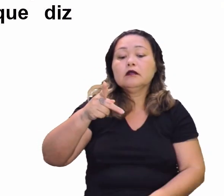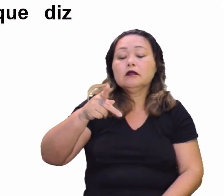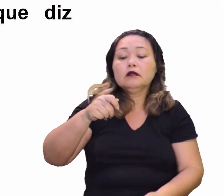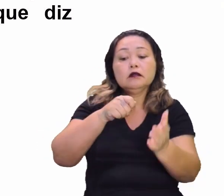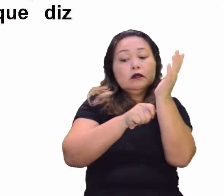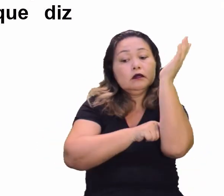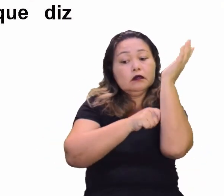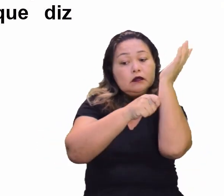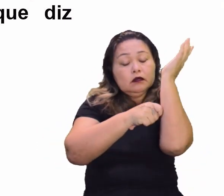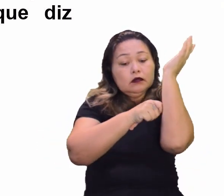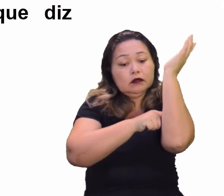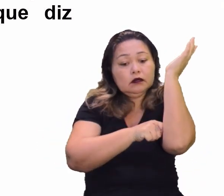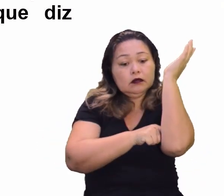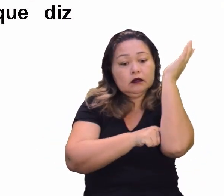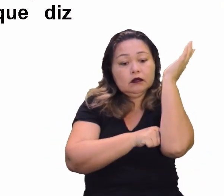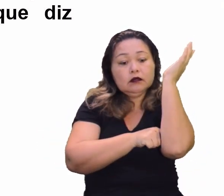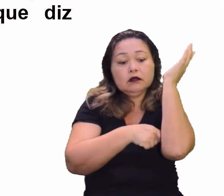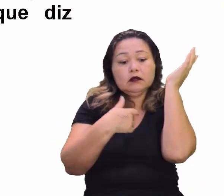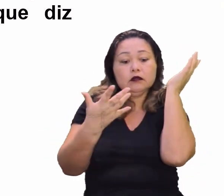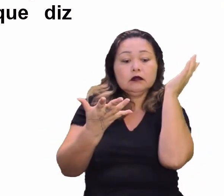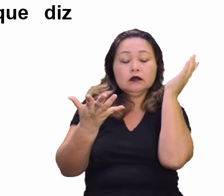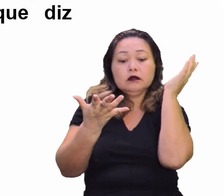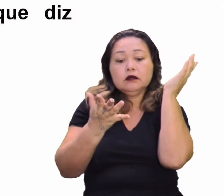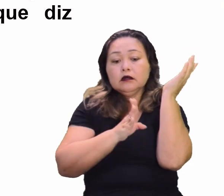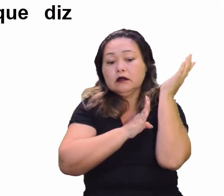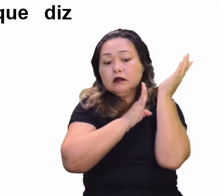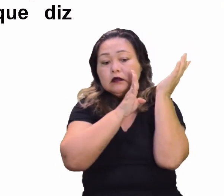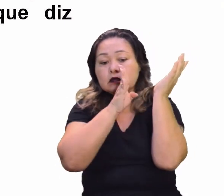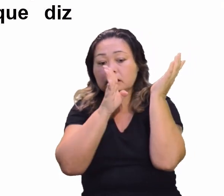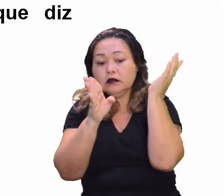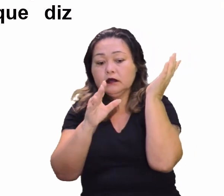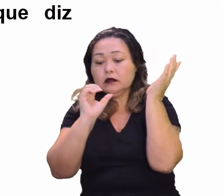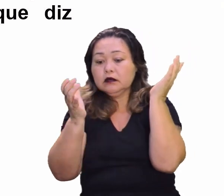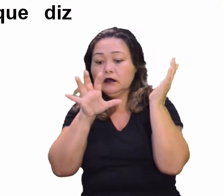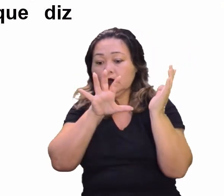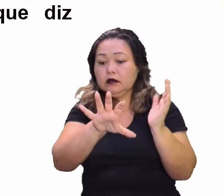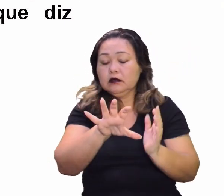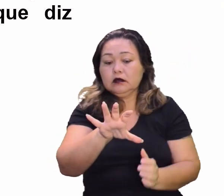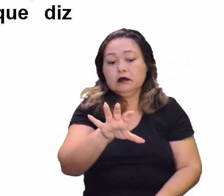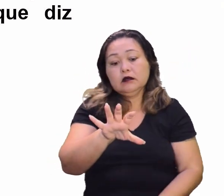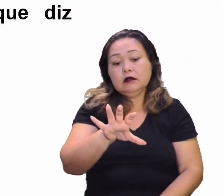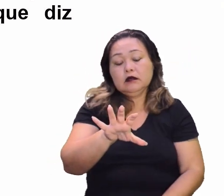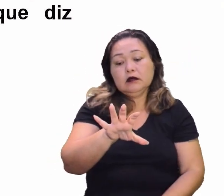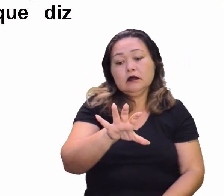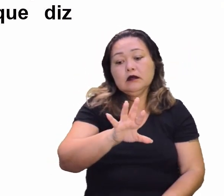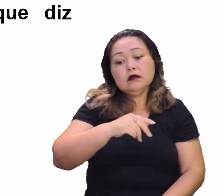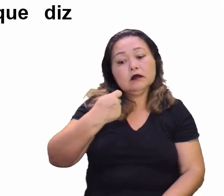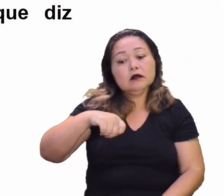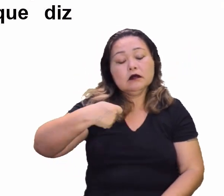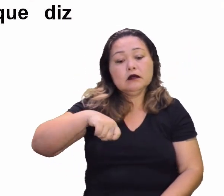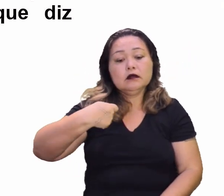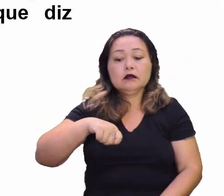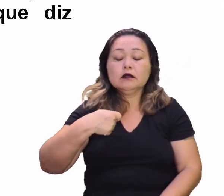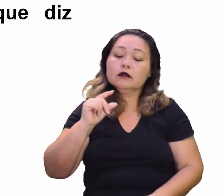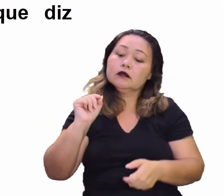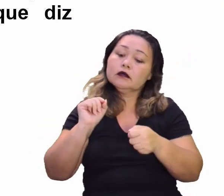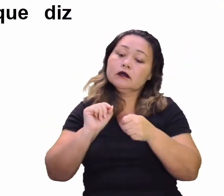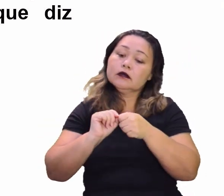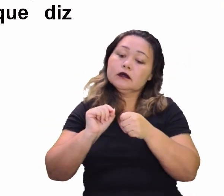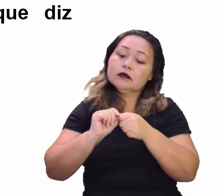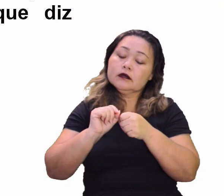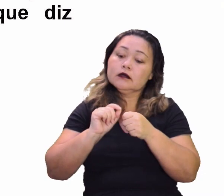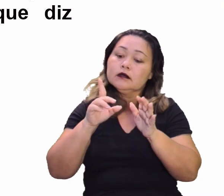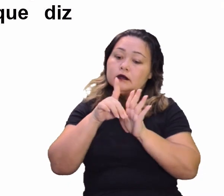De borracha. Eles não estavam indo em direção ao Centro-Oeste. Senão, não seria necessário fazer